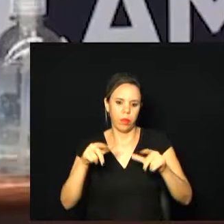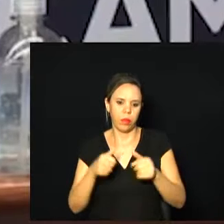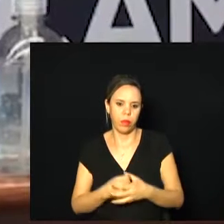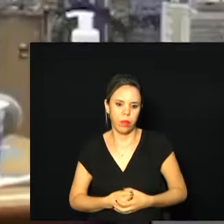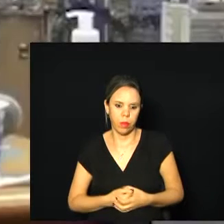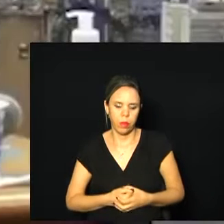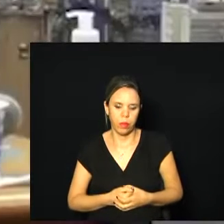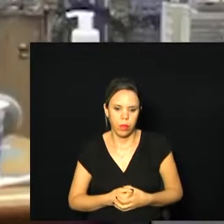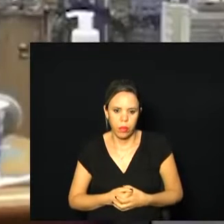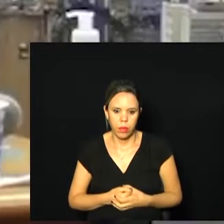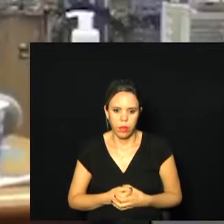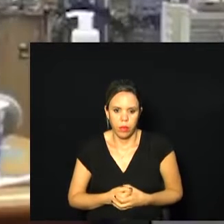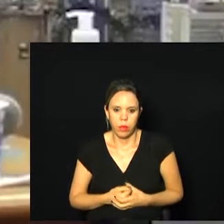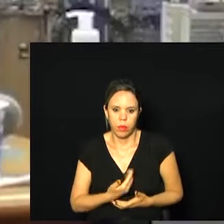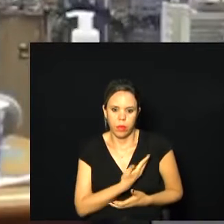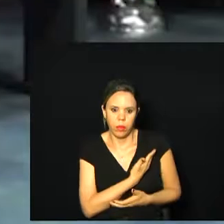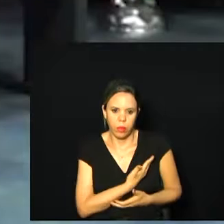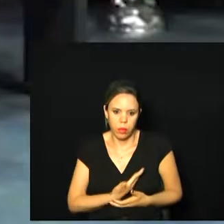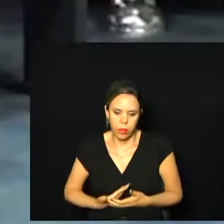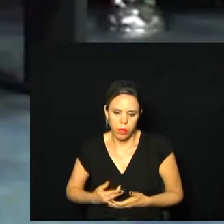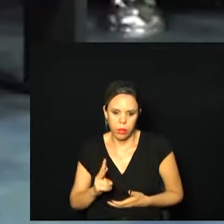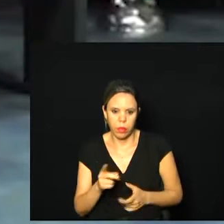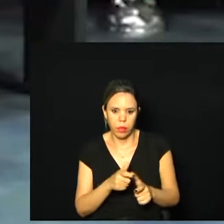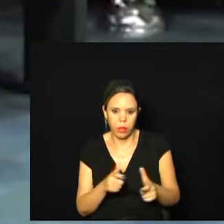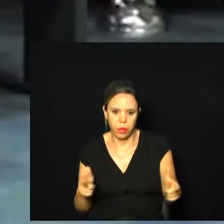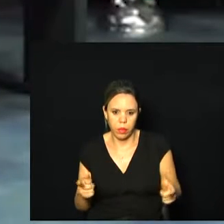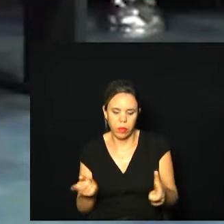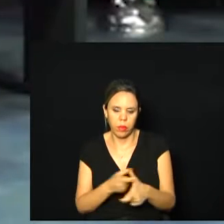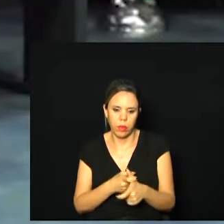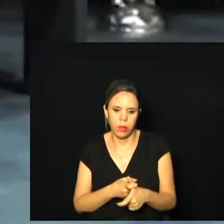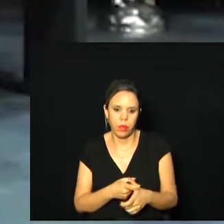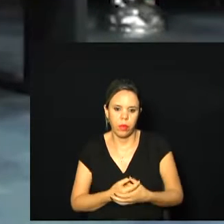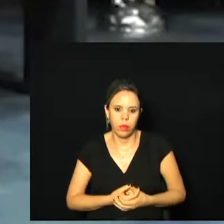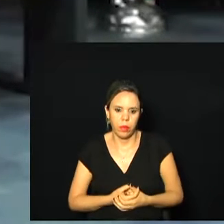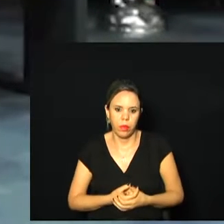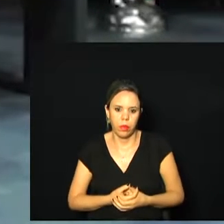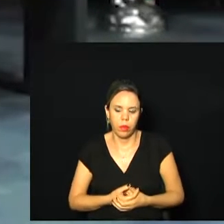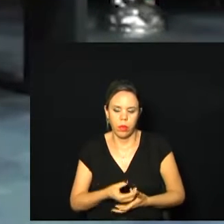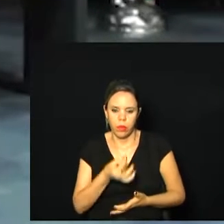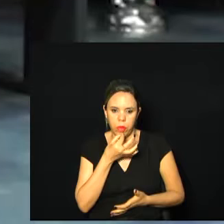ativos do poder público sempre os maiores devedores. Então